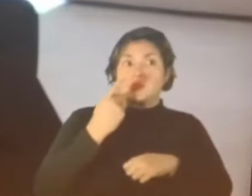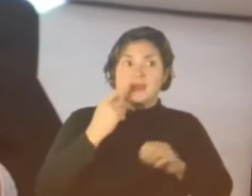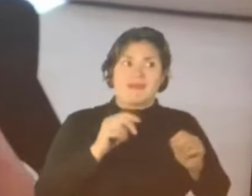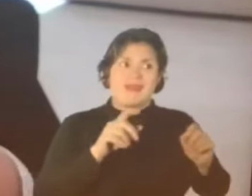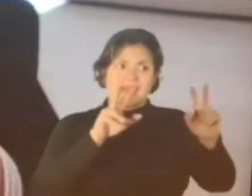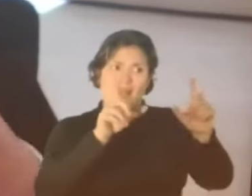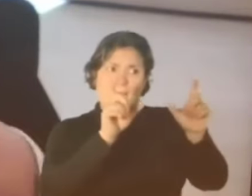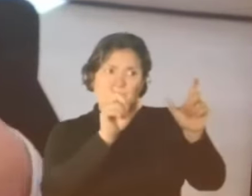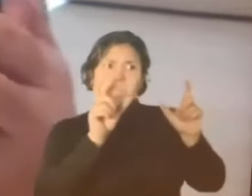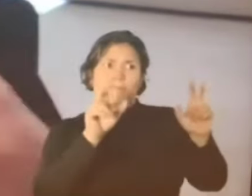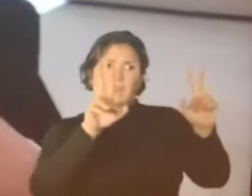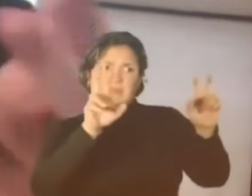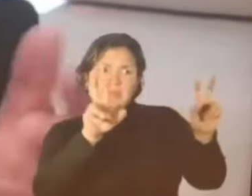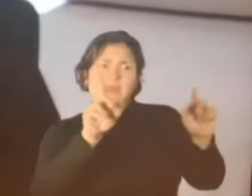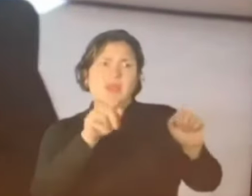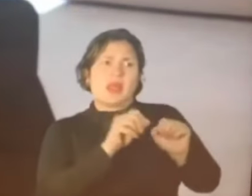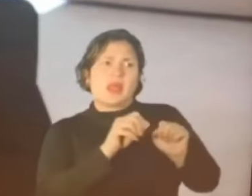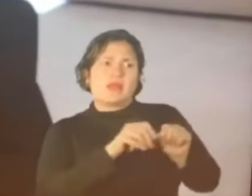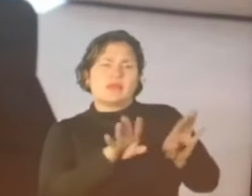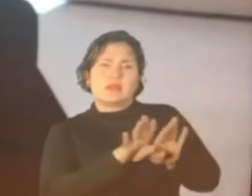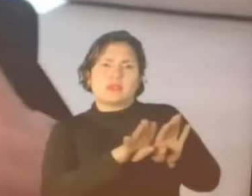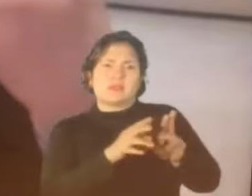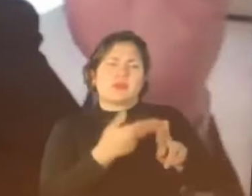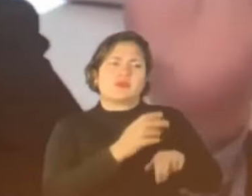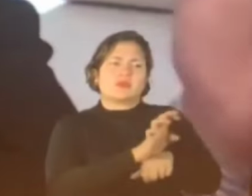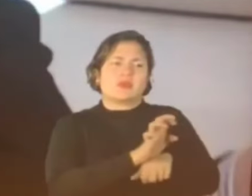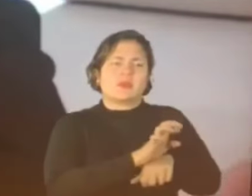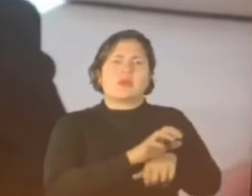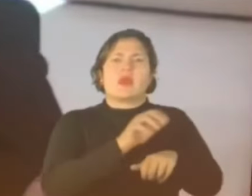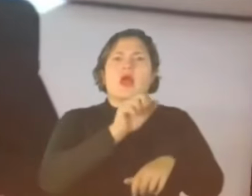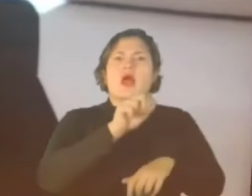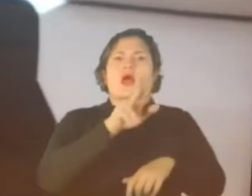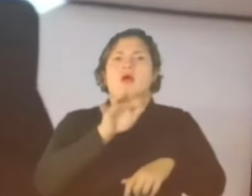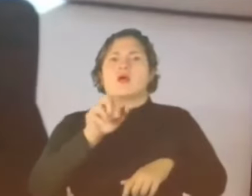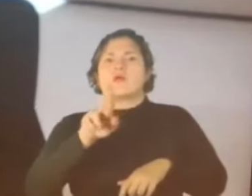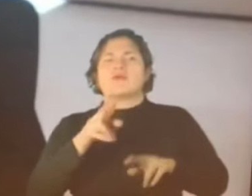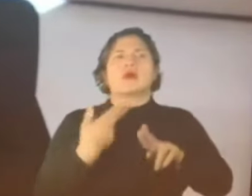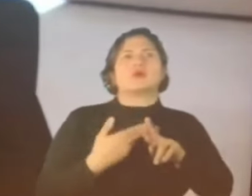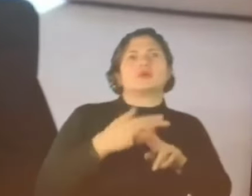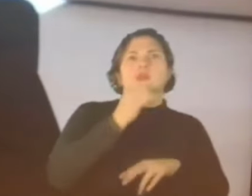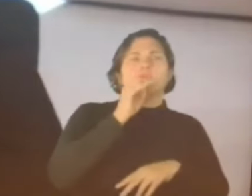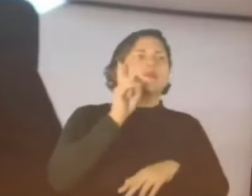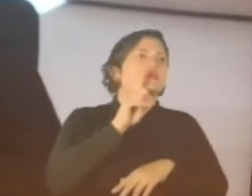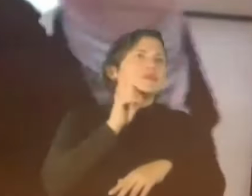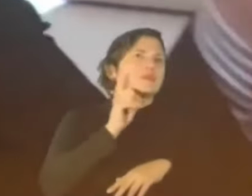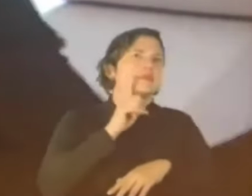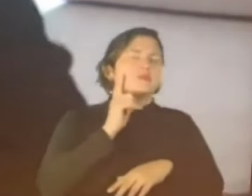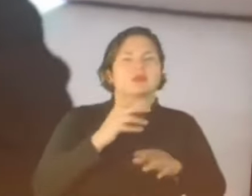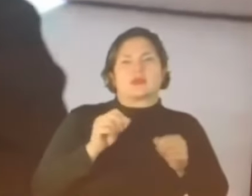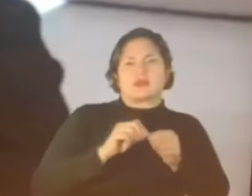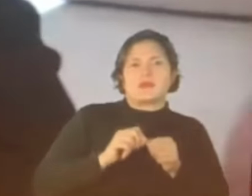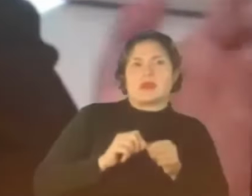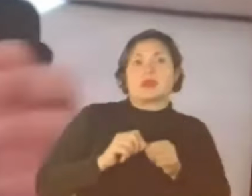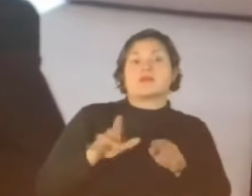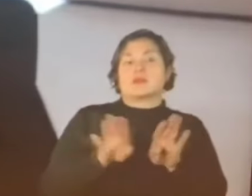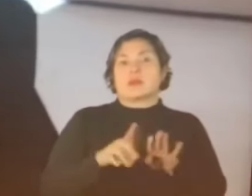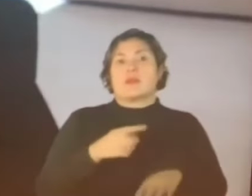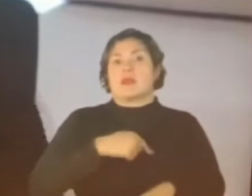utilizado entre estados, lawfare praticado por americanos, por exemplo, em guerras comerciais, pelos chineses em